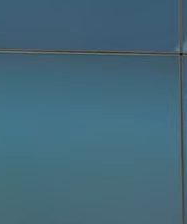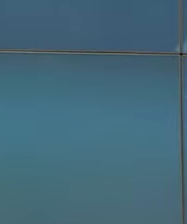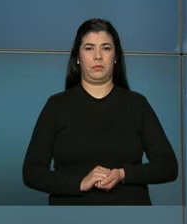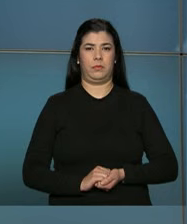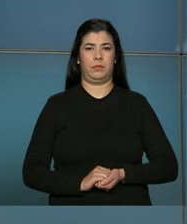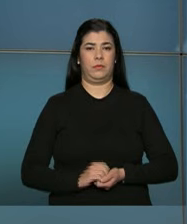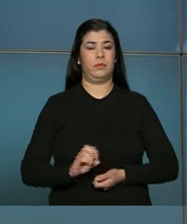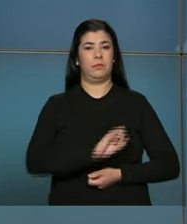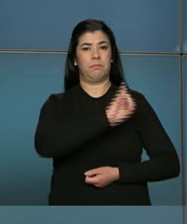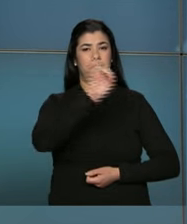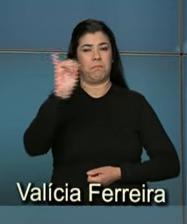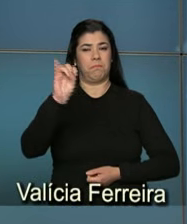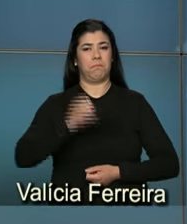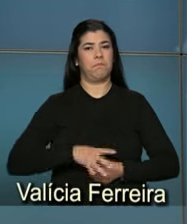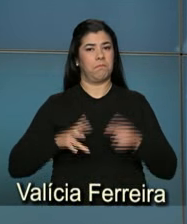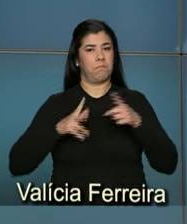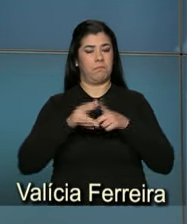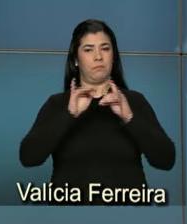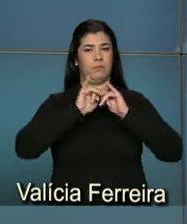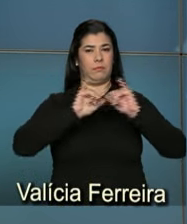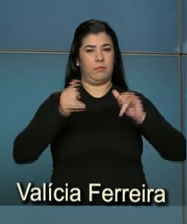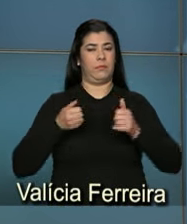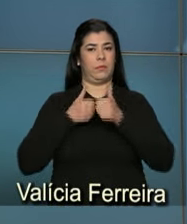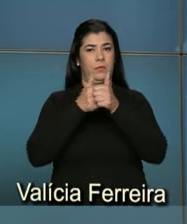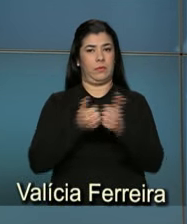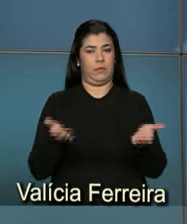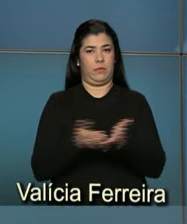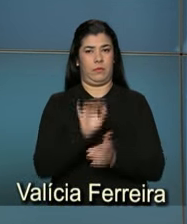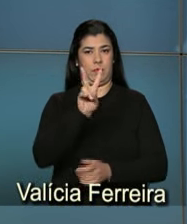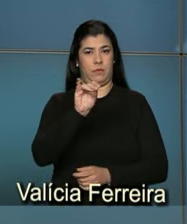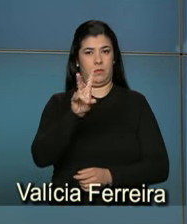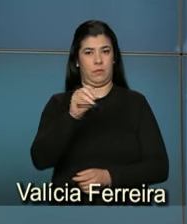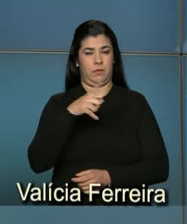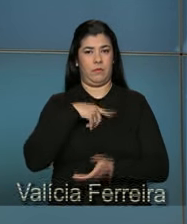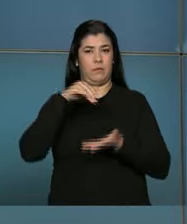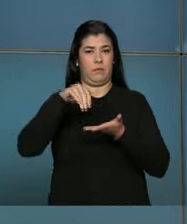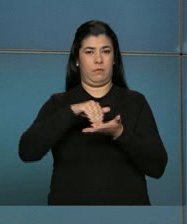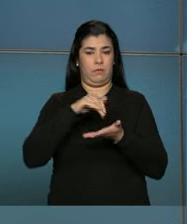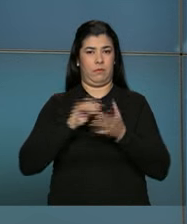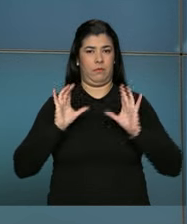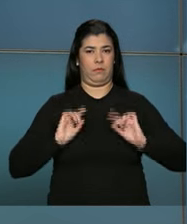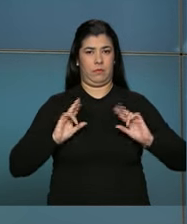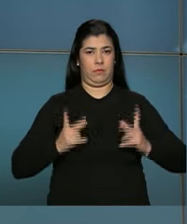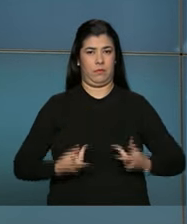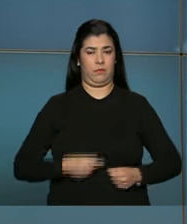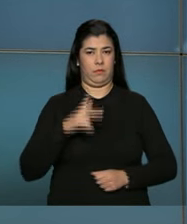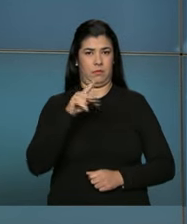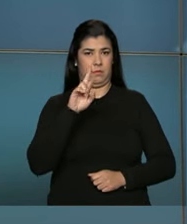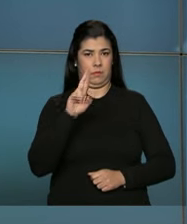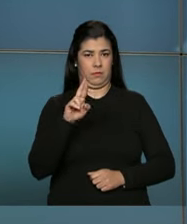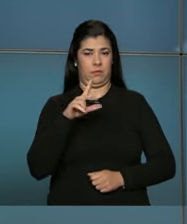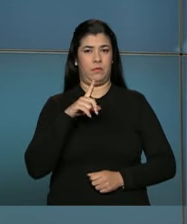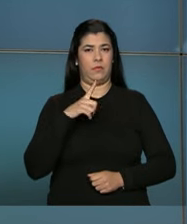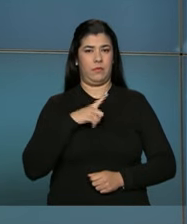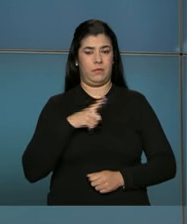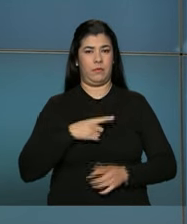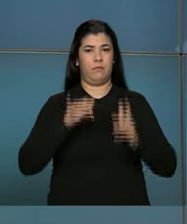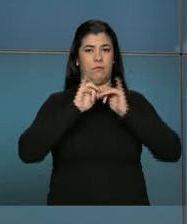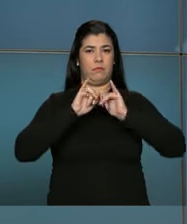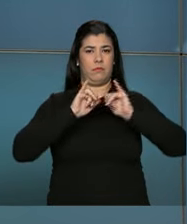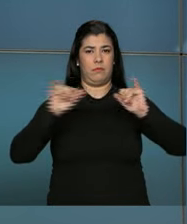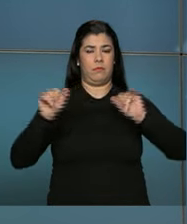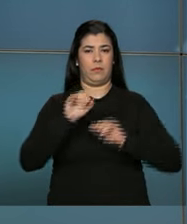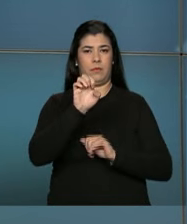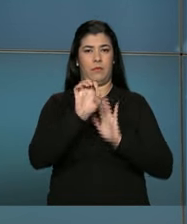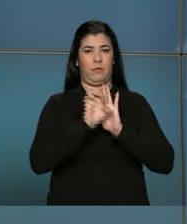Olá, interrompemos a nossa programação para ir ao vivo à Secretaria de Direitos Humanos da Presidência da República. Será